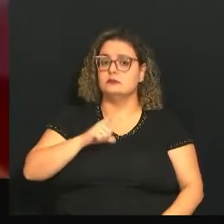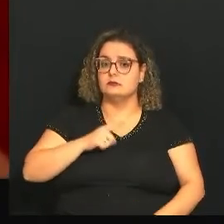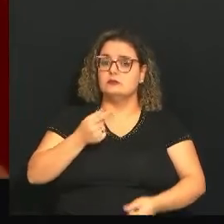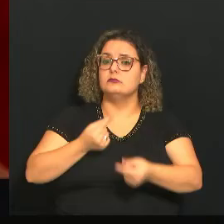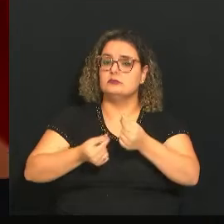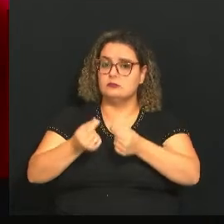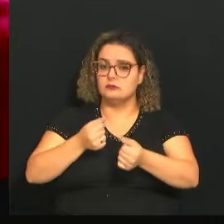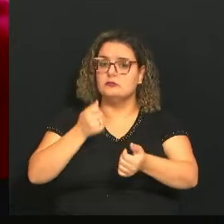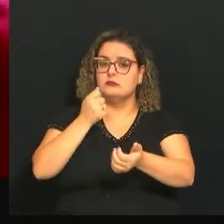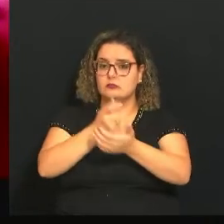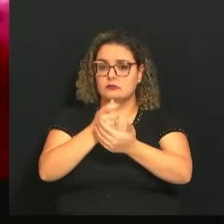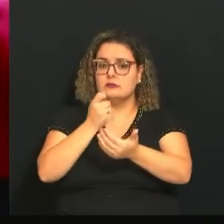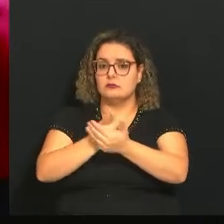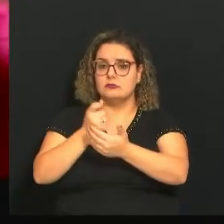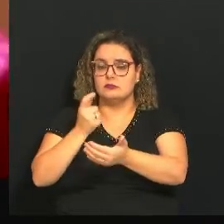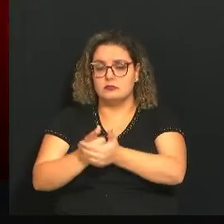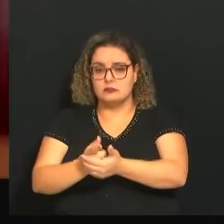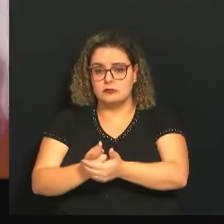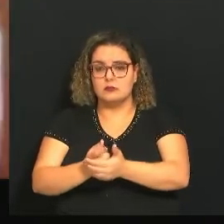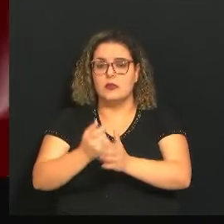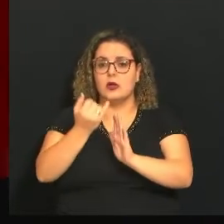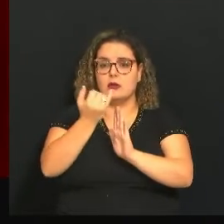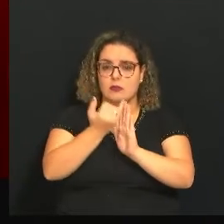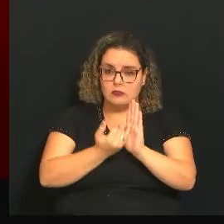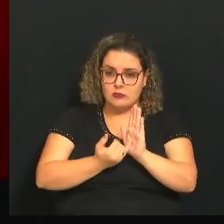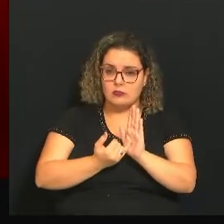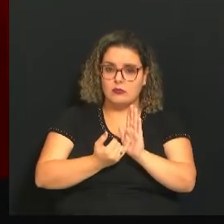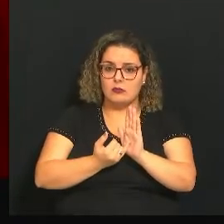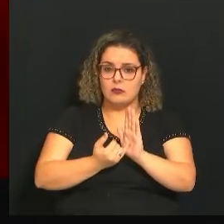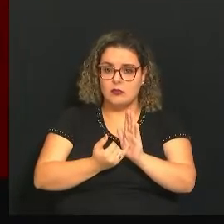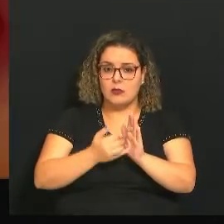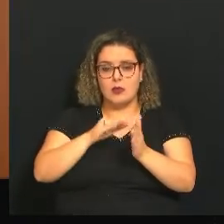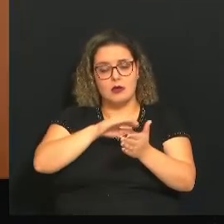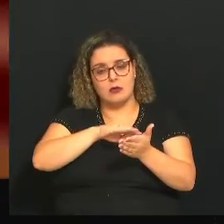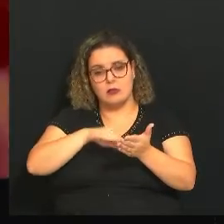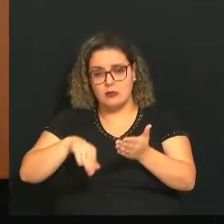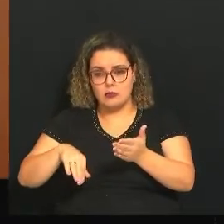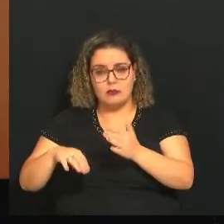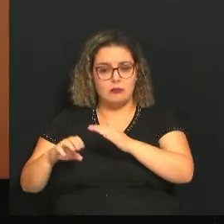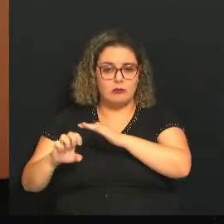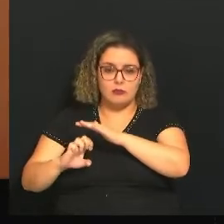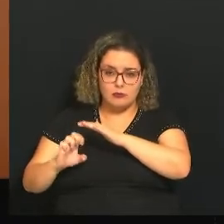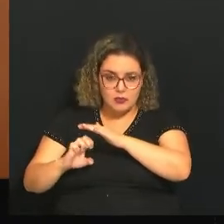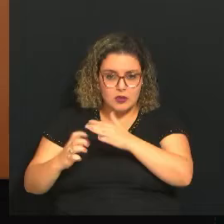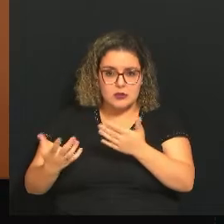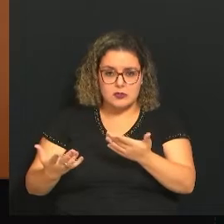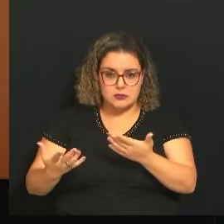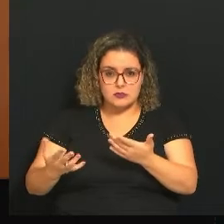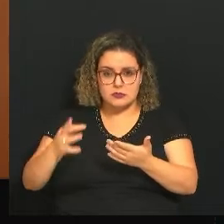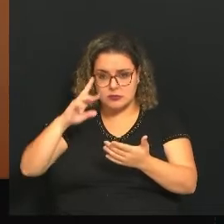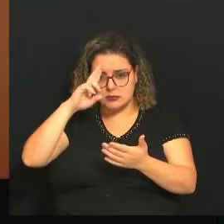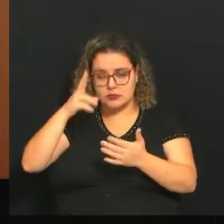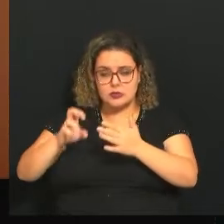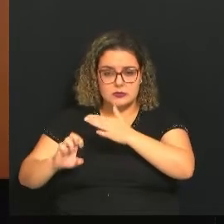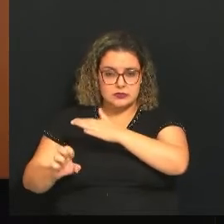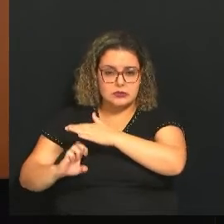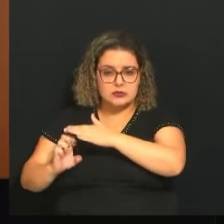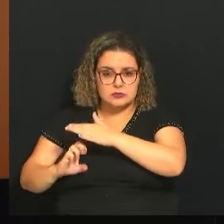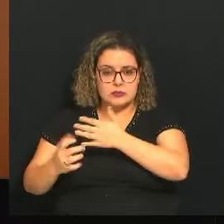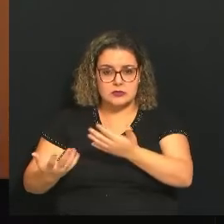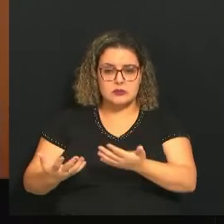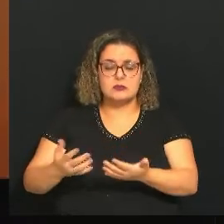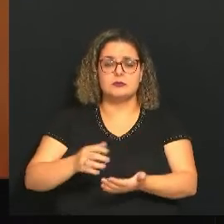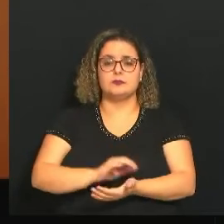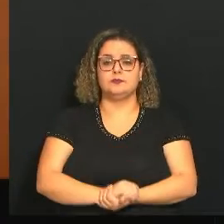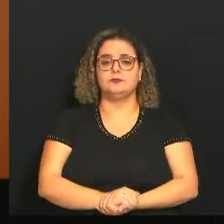pagando impostos, e eles vão isentar esses empresários, vão subsidiar esses empresários. Então, é